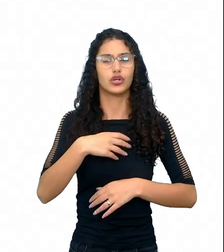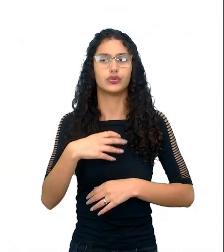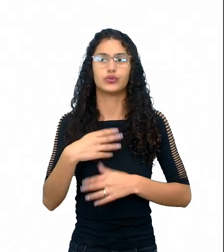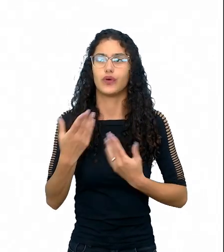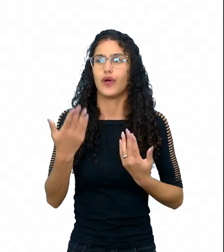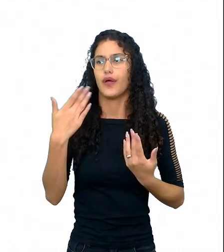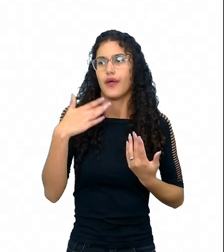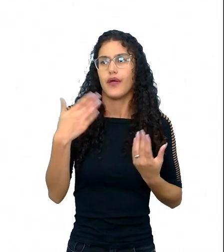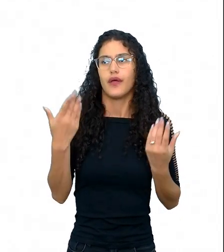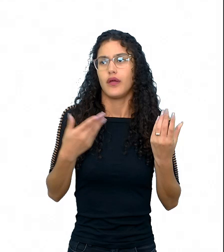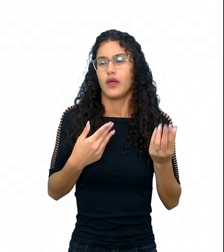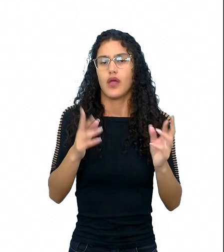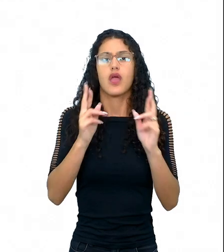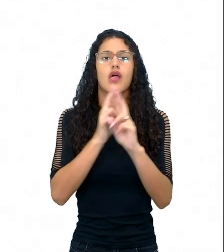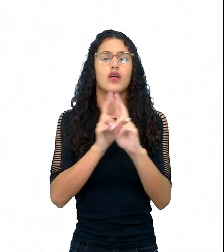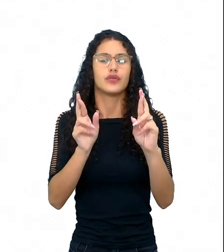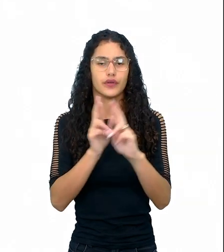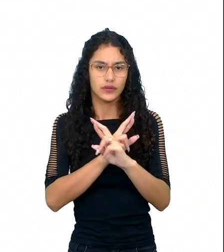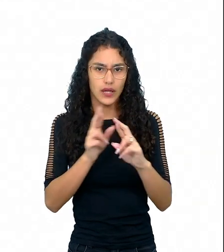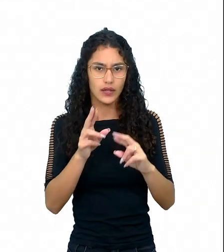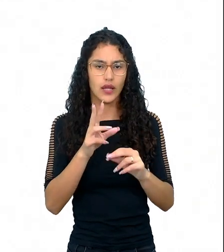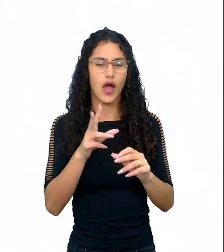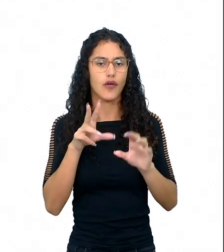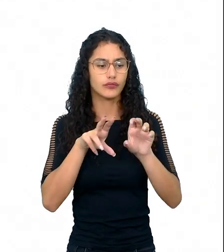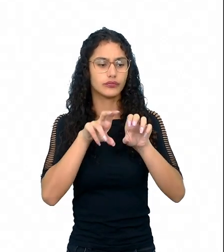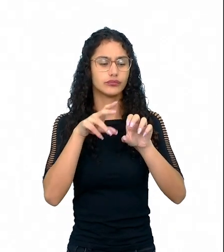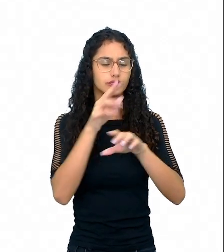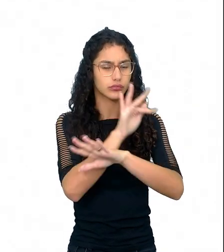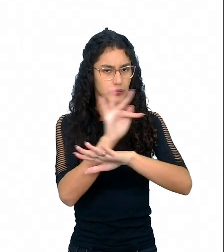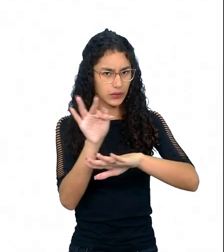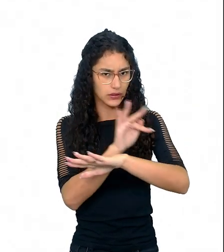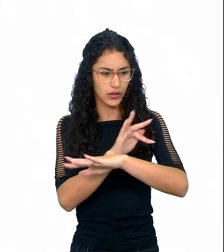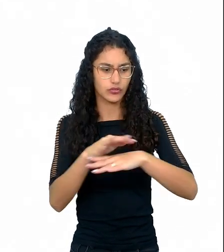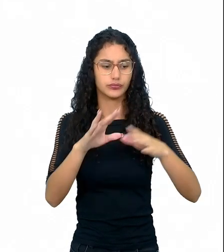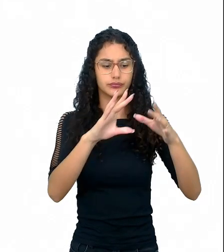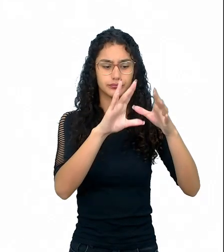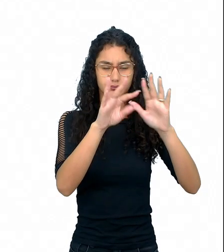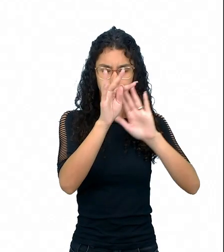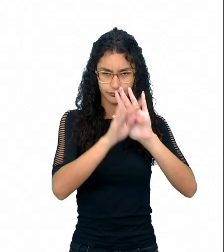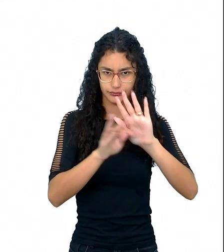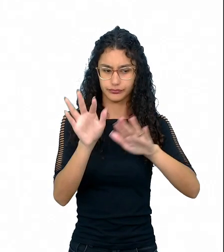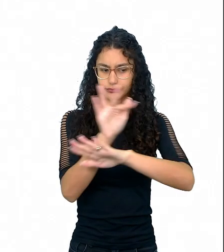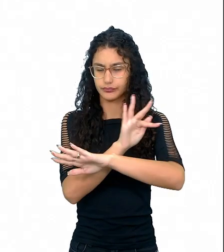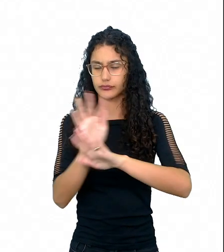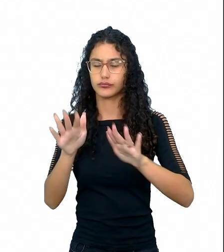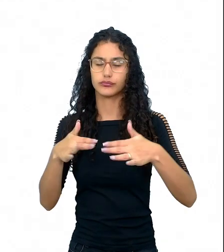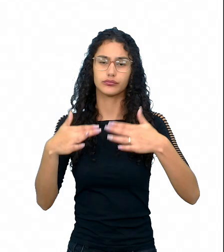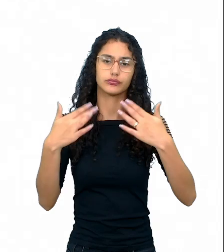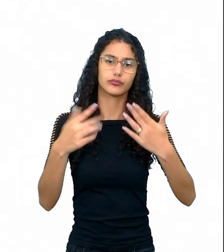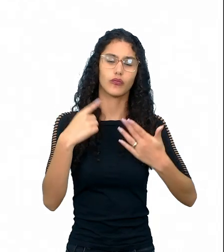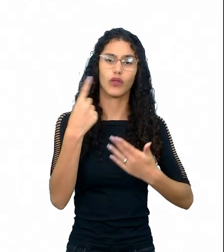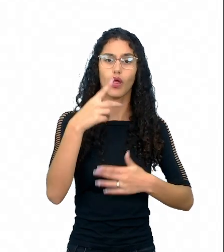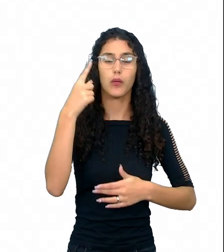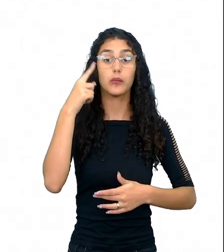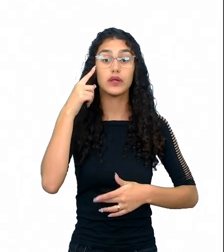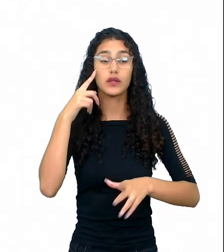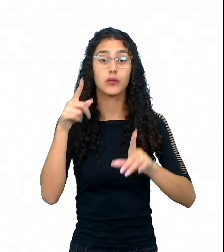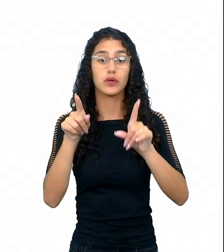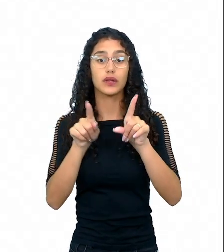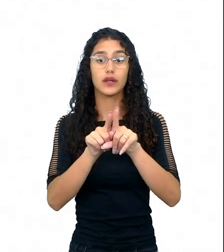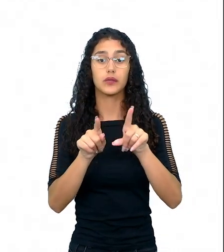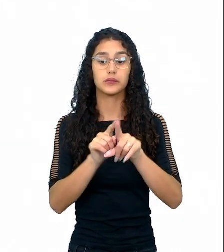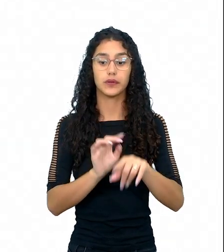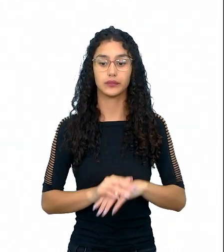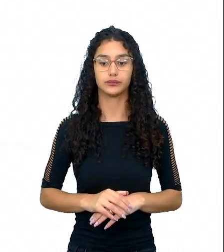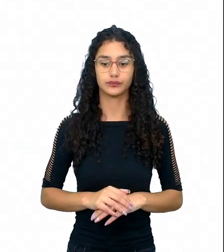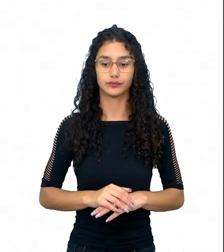mais relacionada à formalidade, né, nos contextos formais. Então, quando nós pensamos aqui, né,